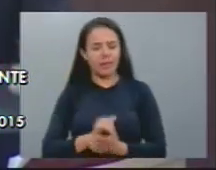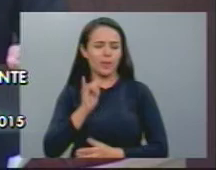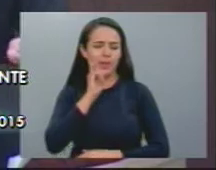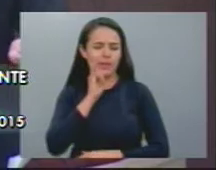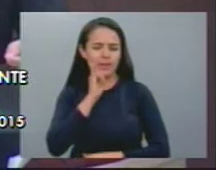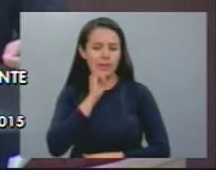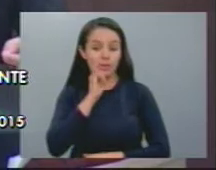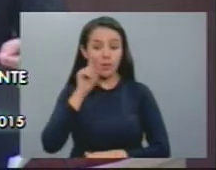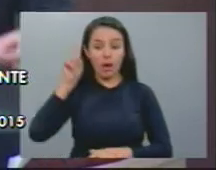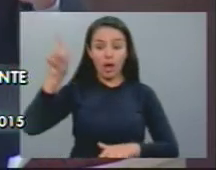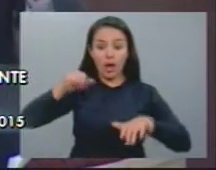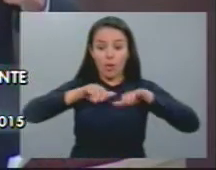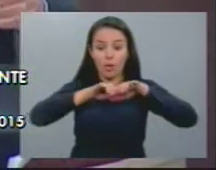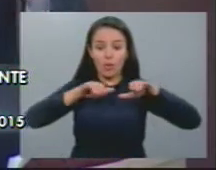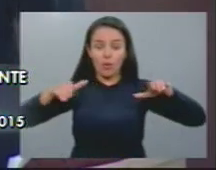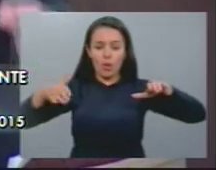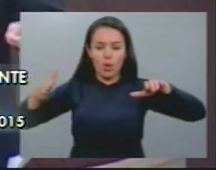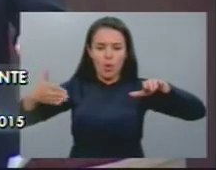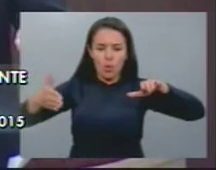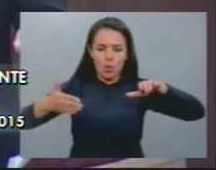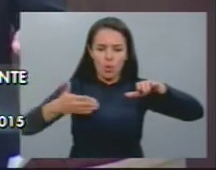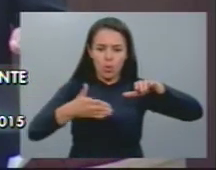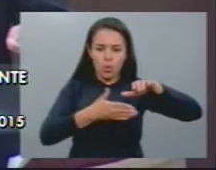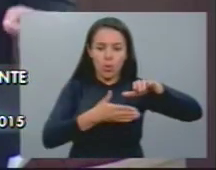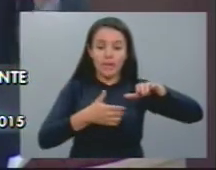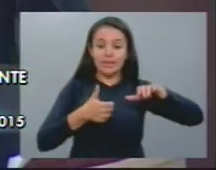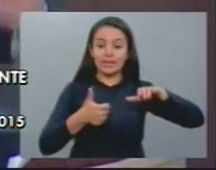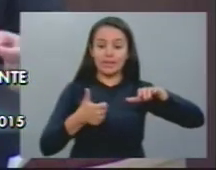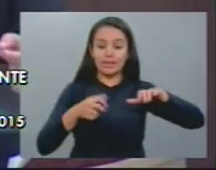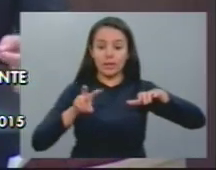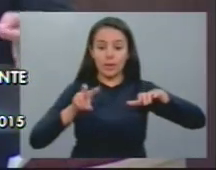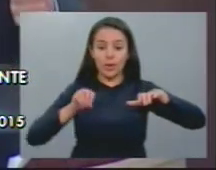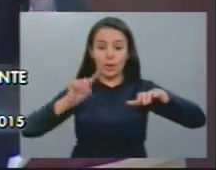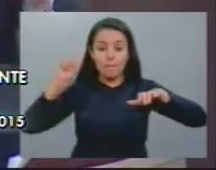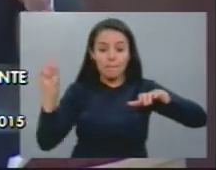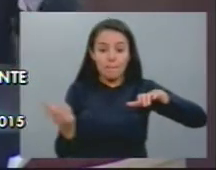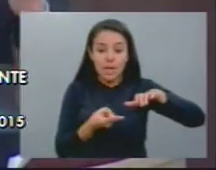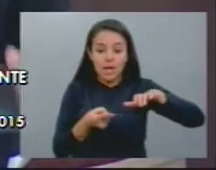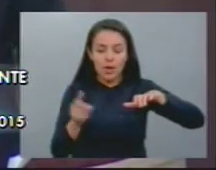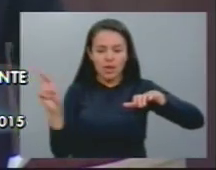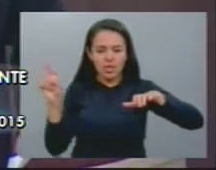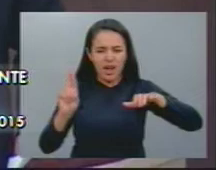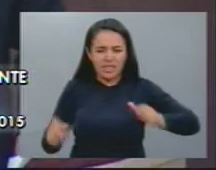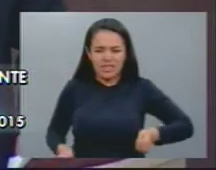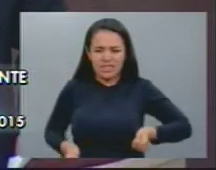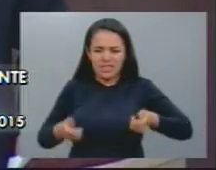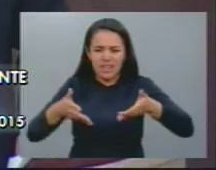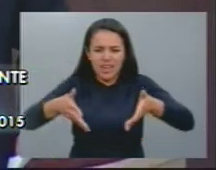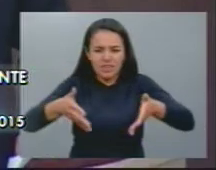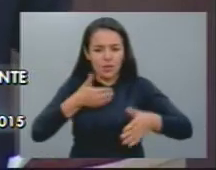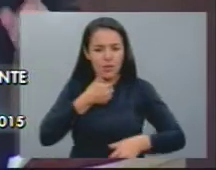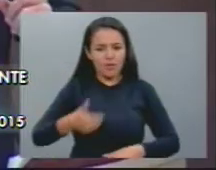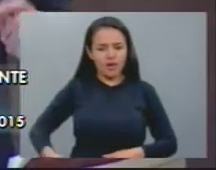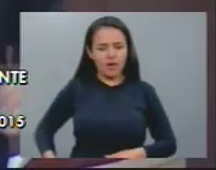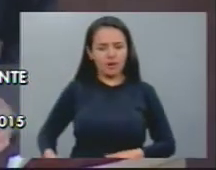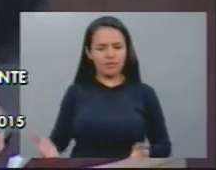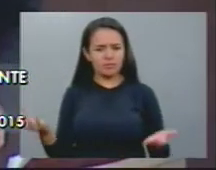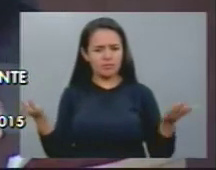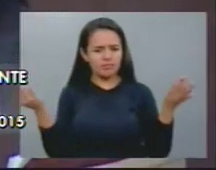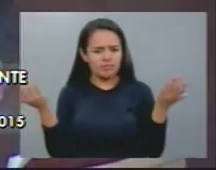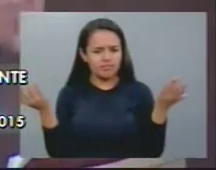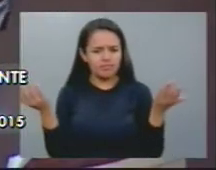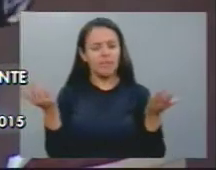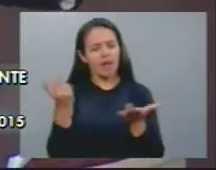o Aquário, que já consumiu mais de 150 milhões de dinheiro do Tesouro Estadual. Deste ponto de